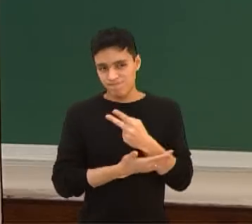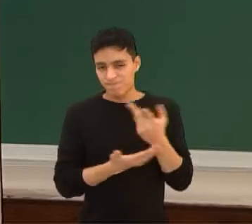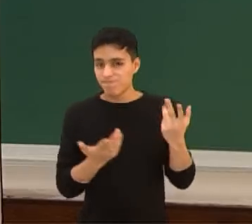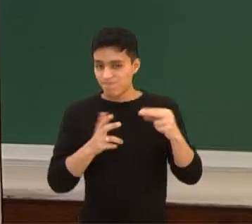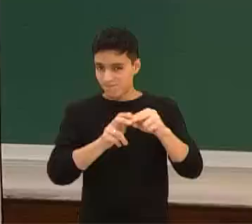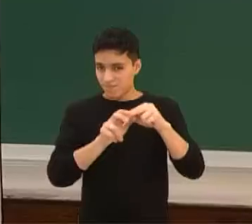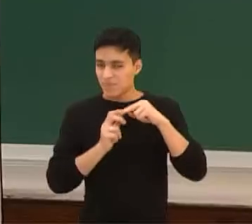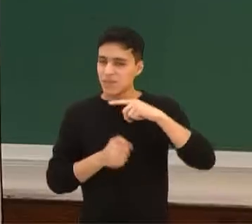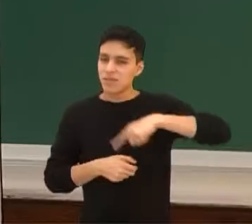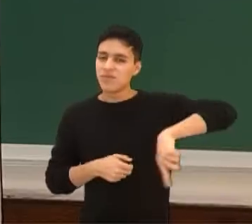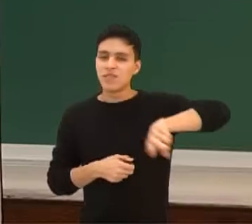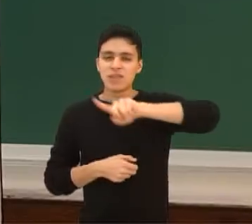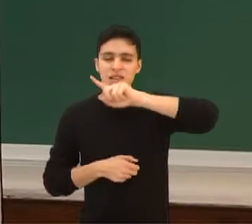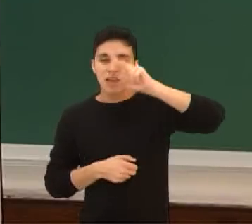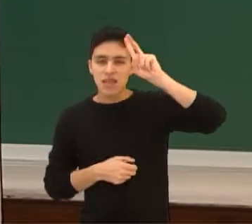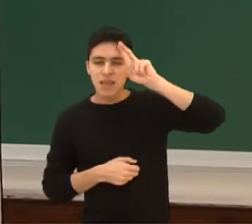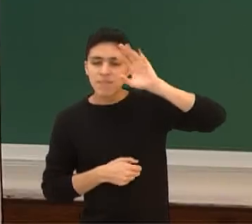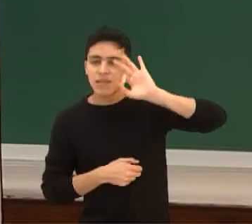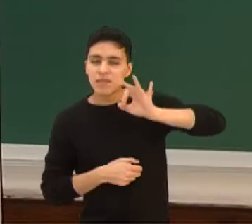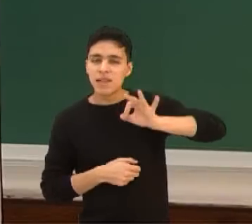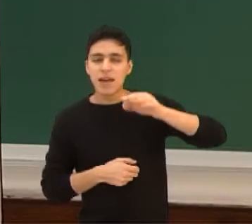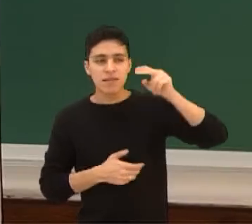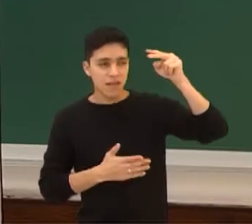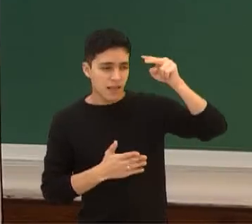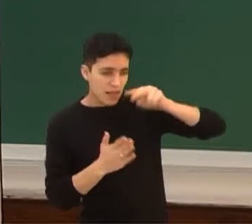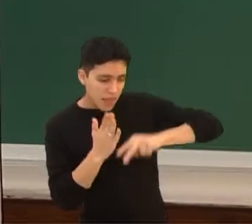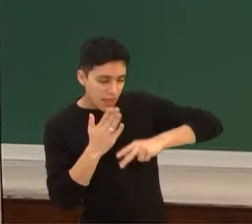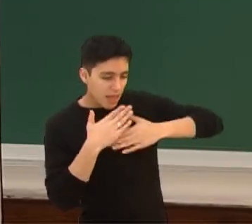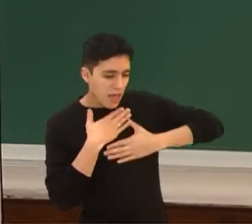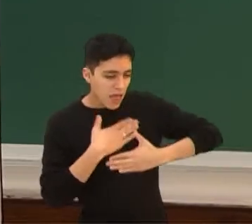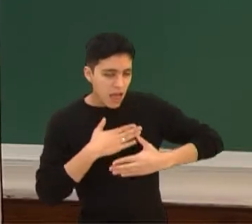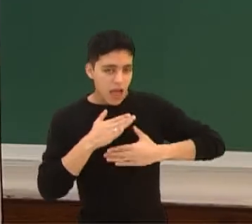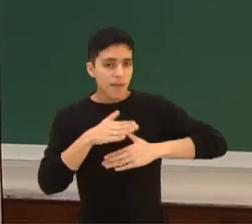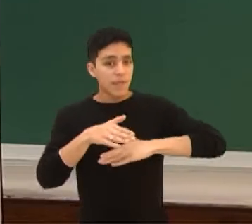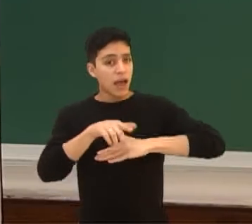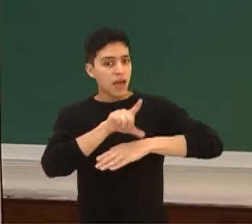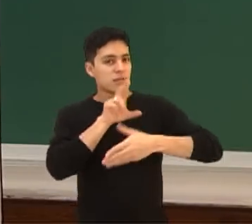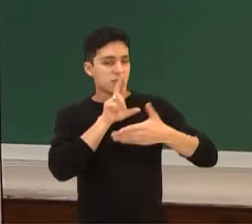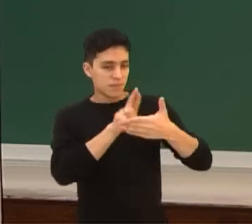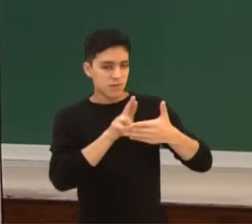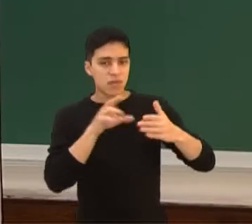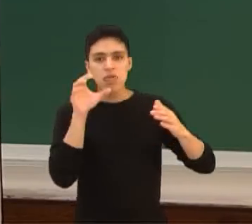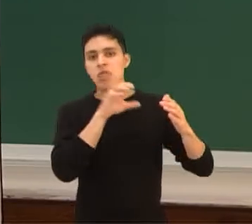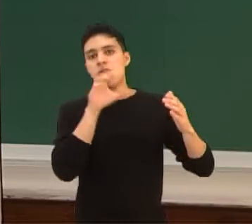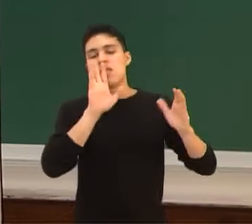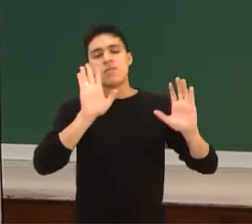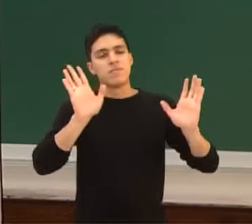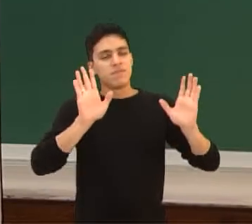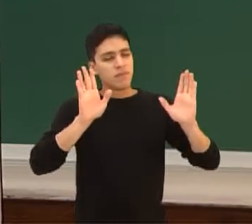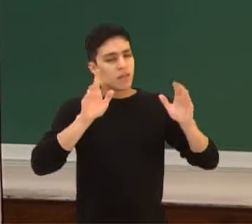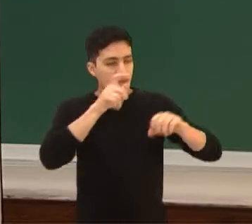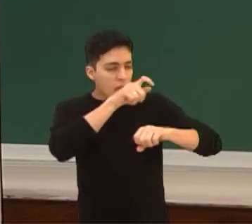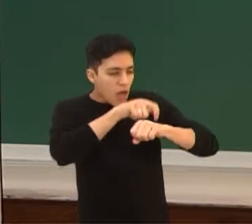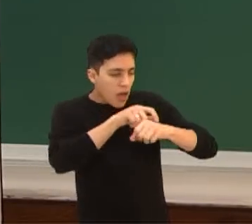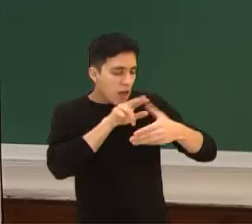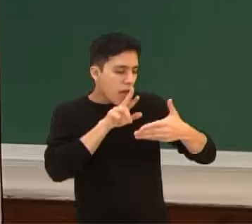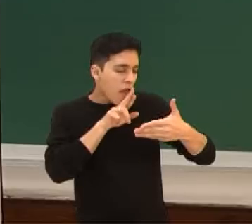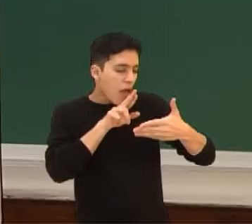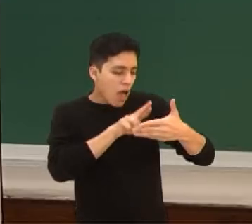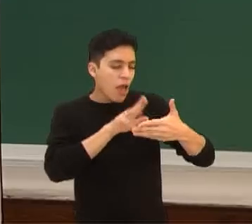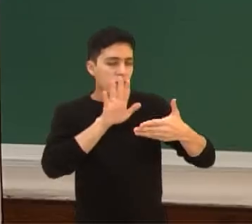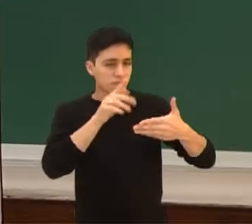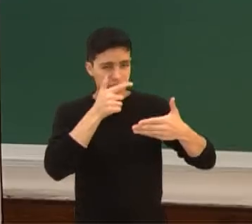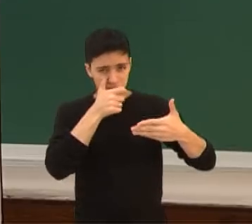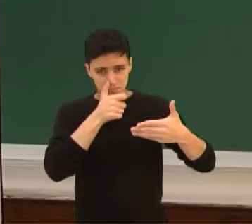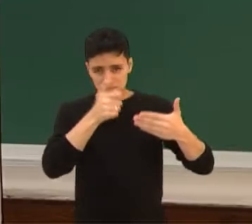a importância de você sempre ler com calma todas as questões que você estiver respondendo. Não tenha pressa ao resolver um exercício, seja